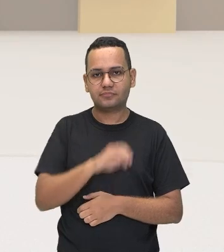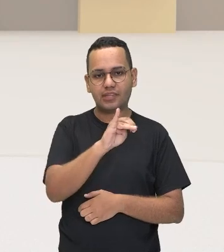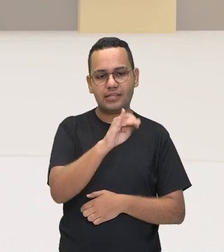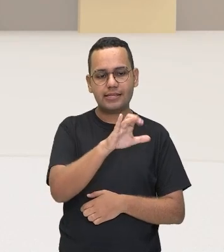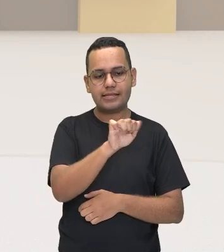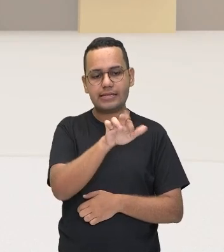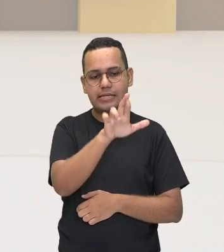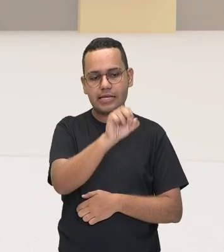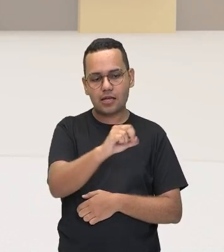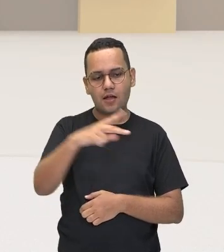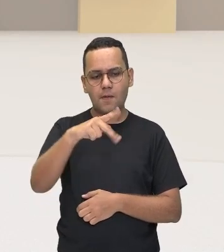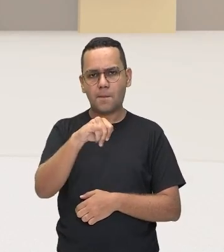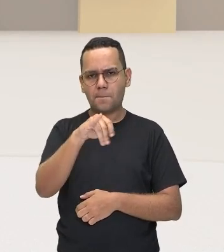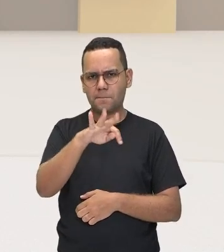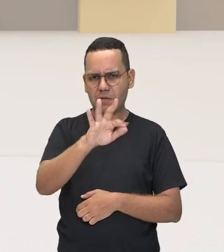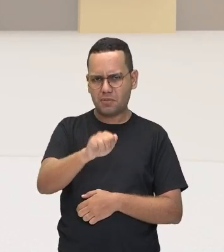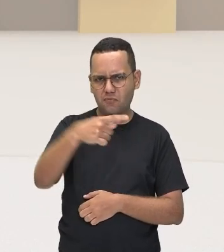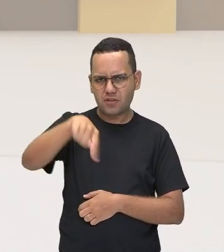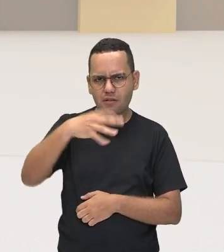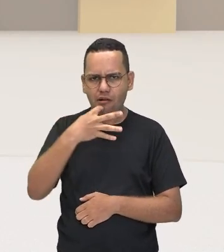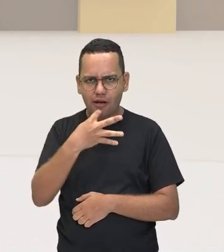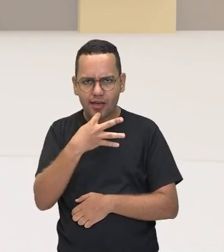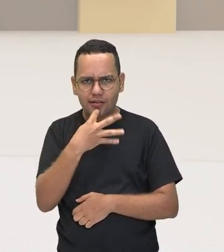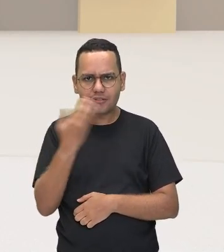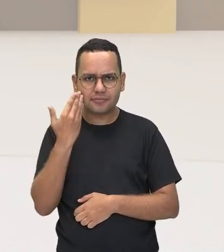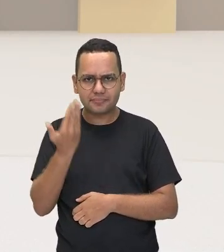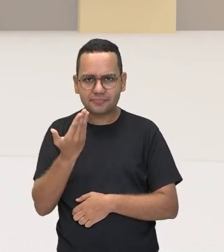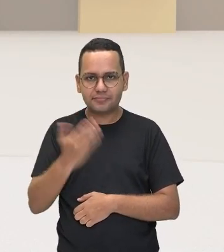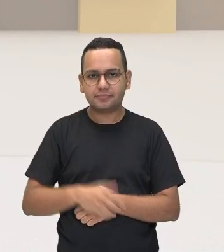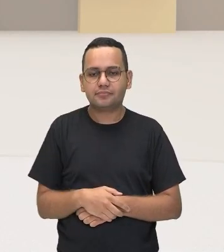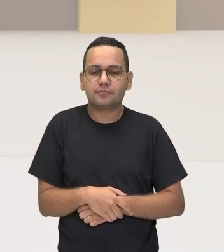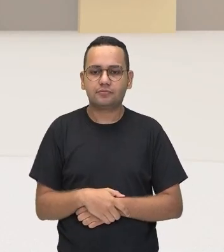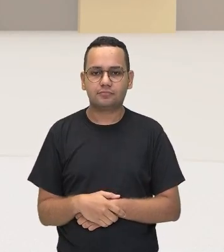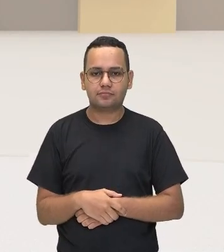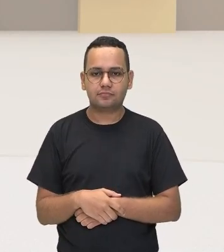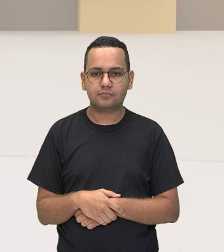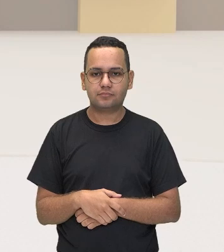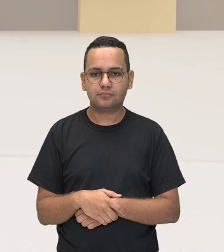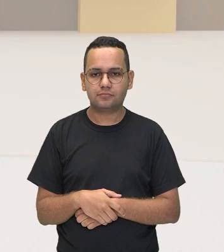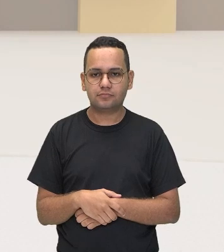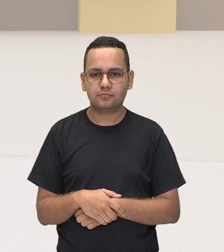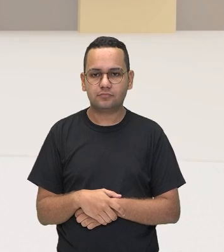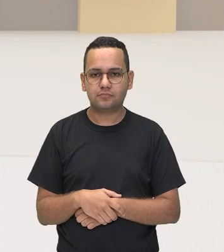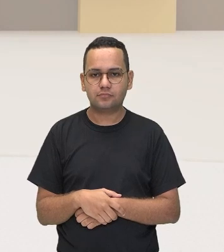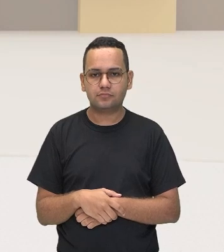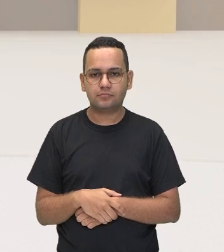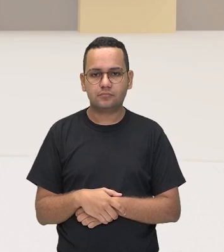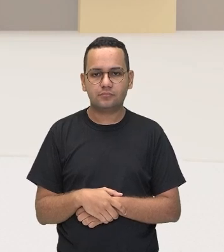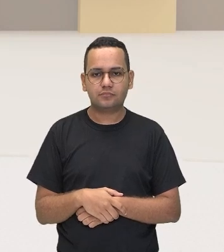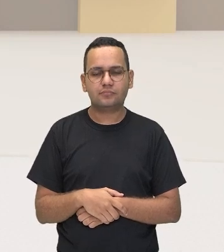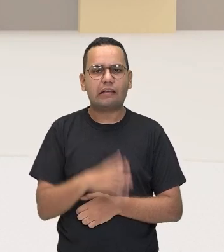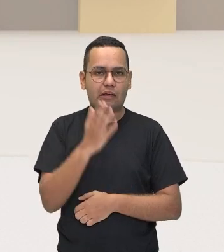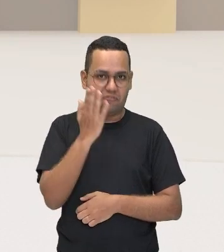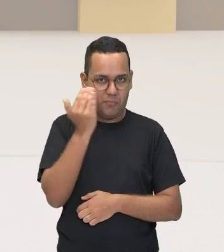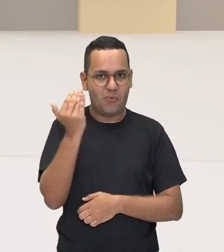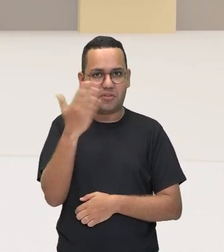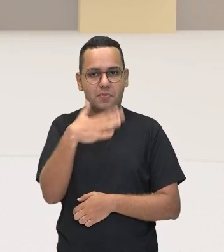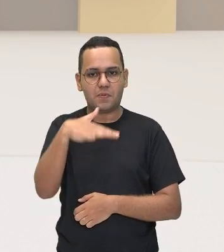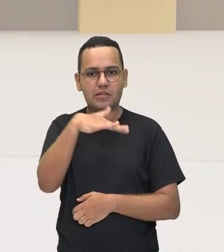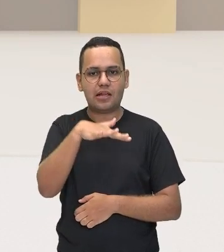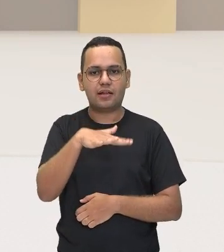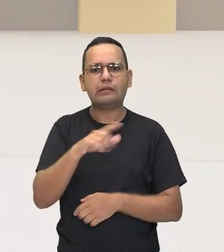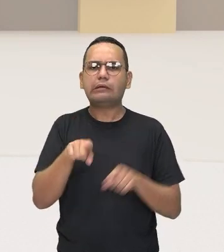se vocês já ouviram falar ou já viram o Ícaro aí, né? O Ícaro Pimentas, como ficou conhecido, e gosta de